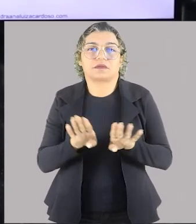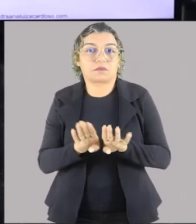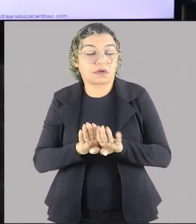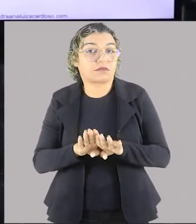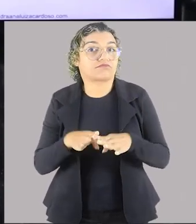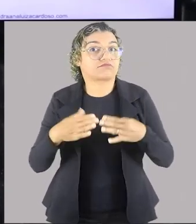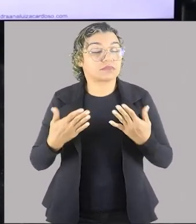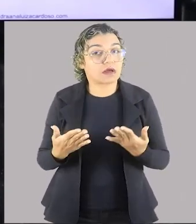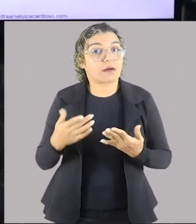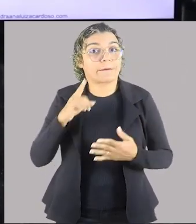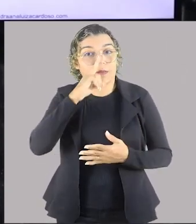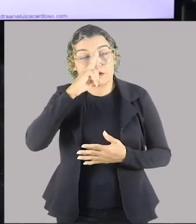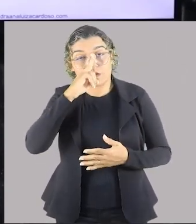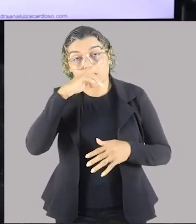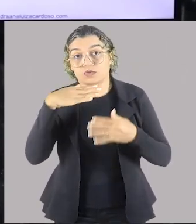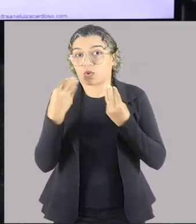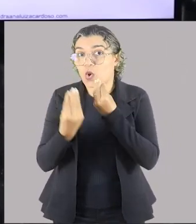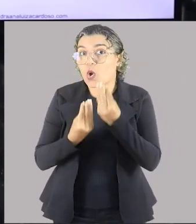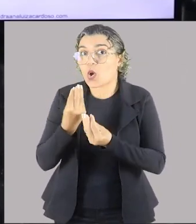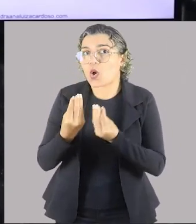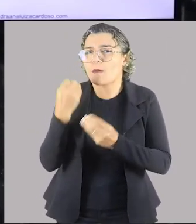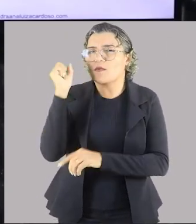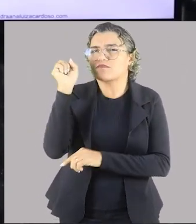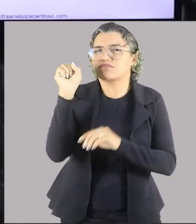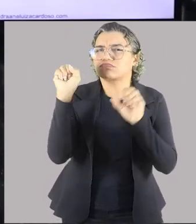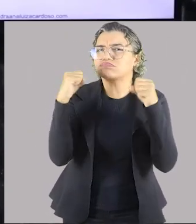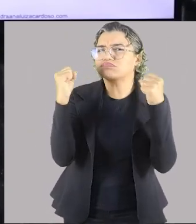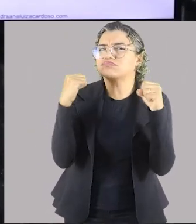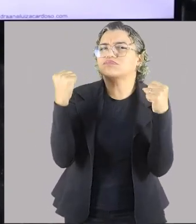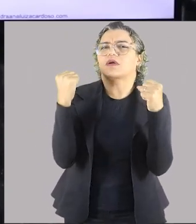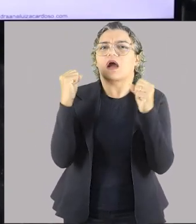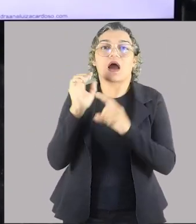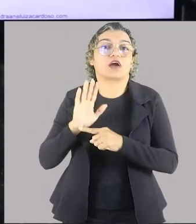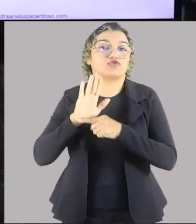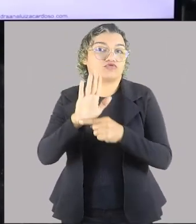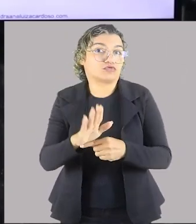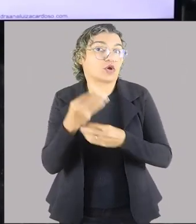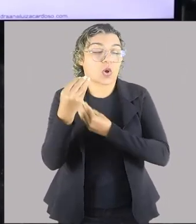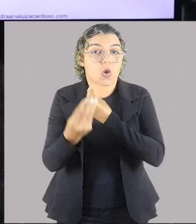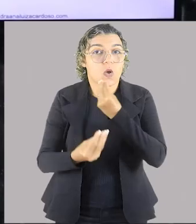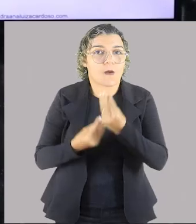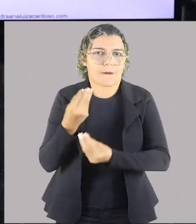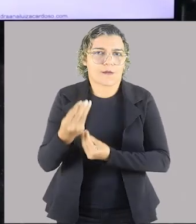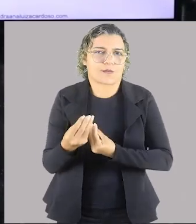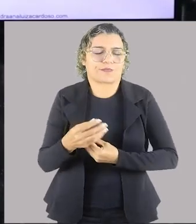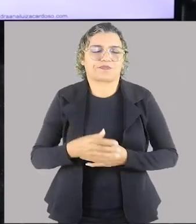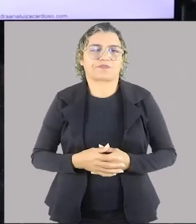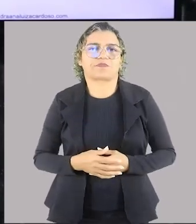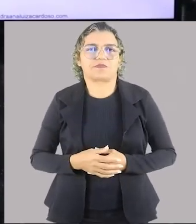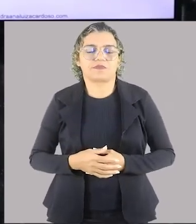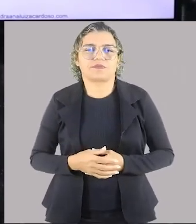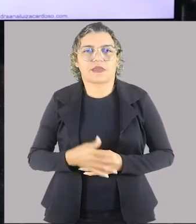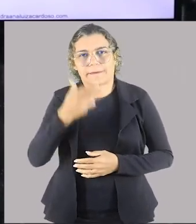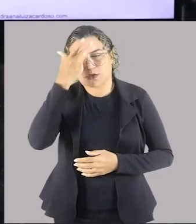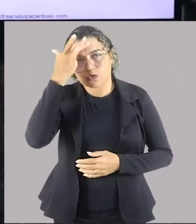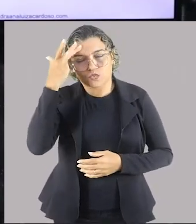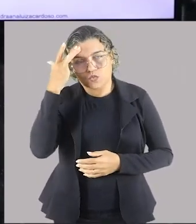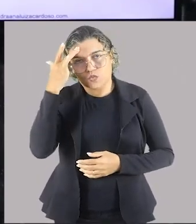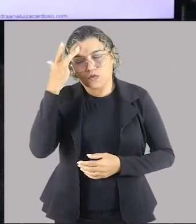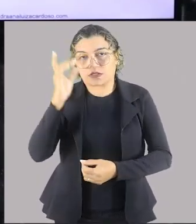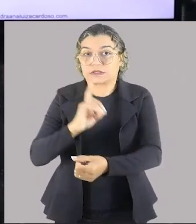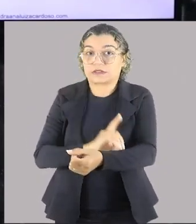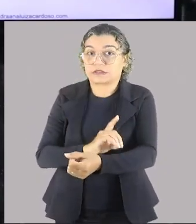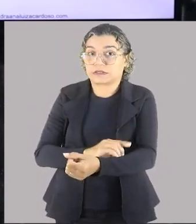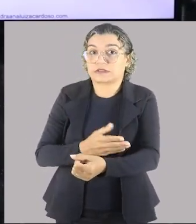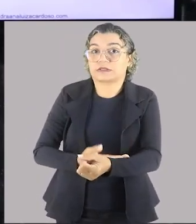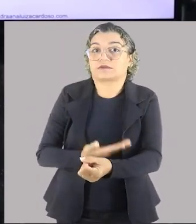E como que o exercício ele pode ajudar? Tá? Como que ele vai agir nesse caso do indivíduo que está com a glicemia